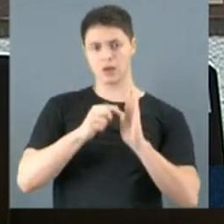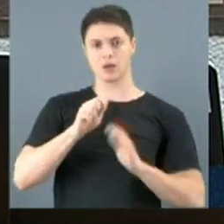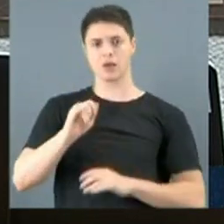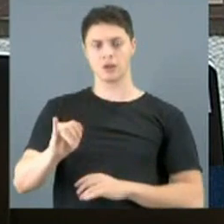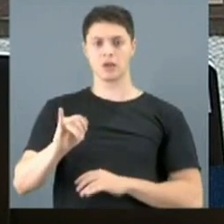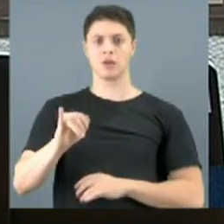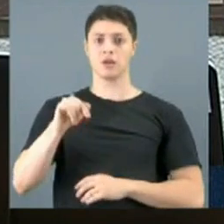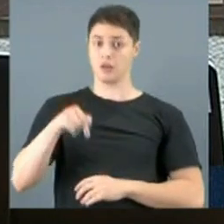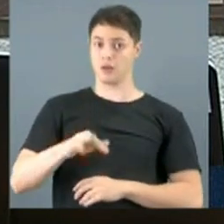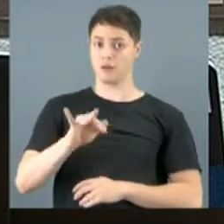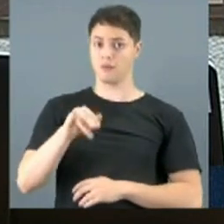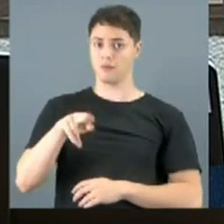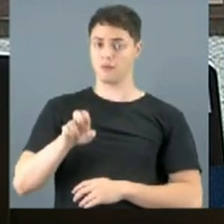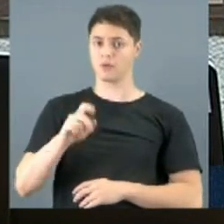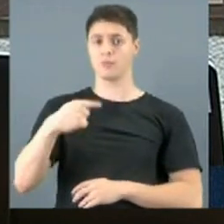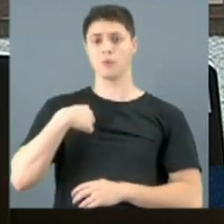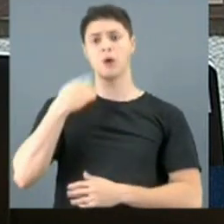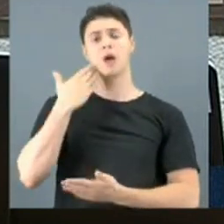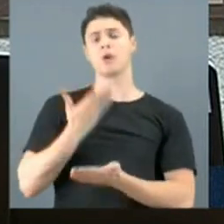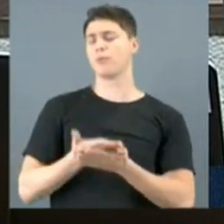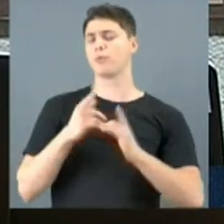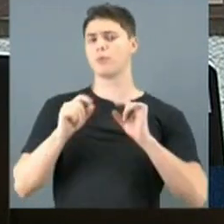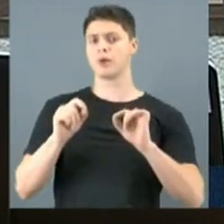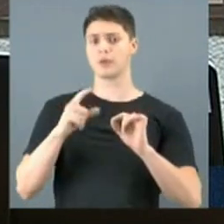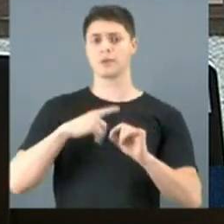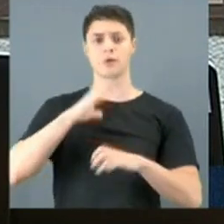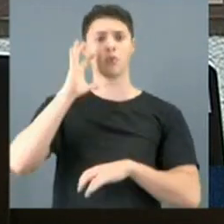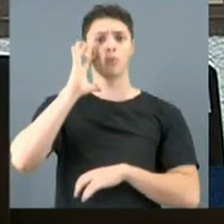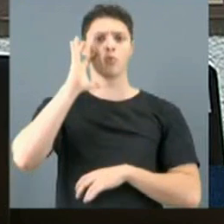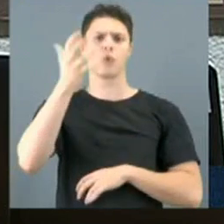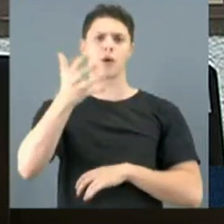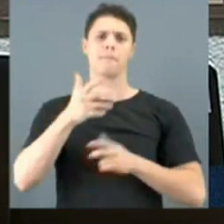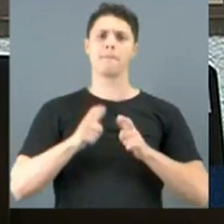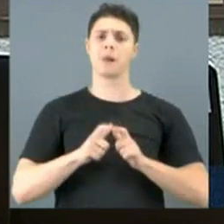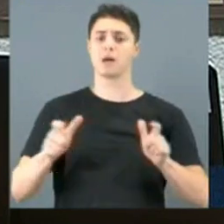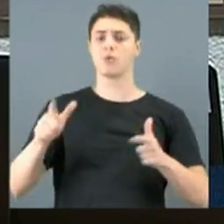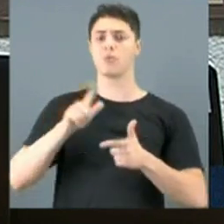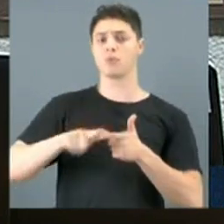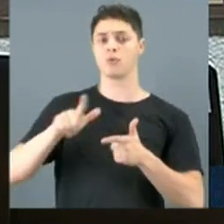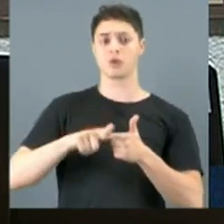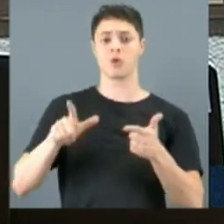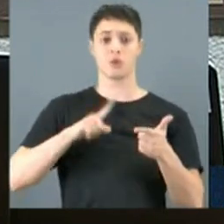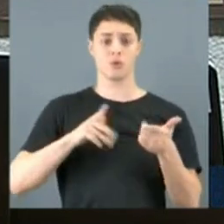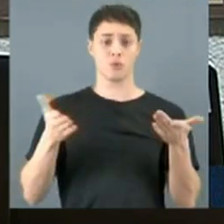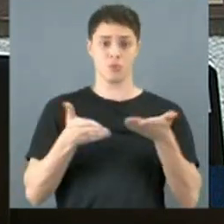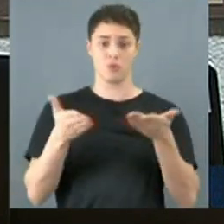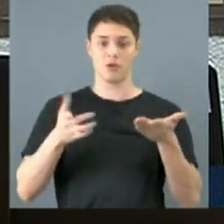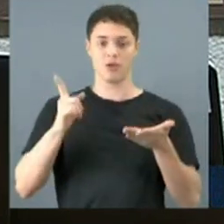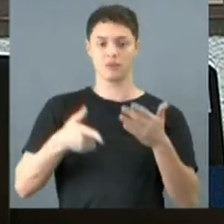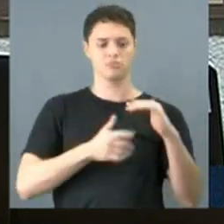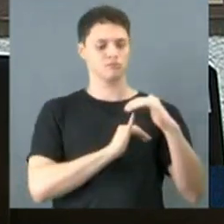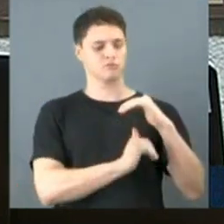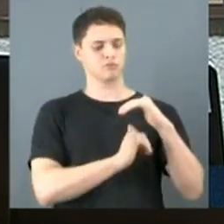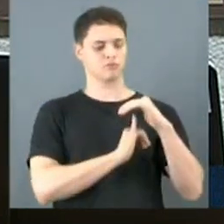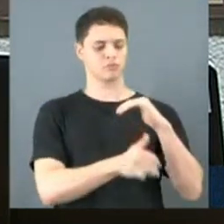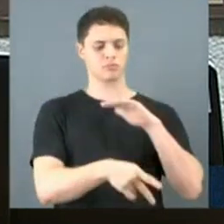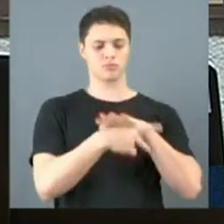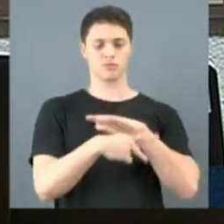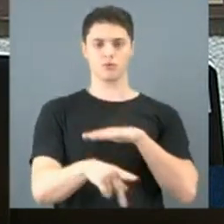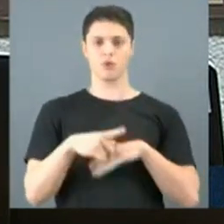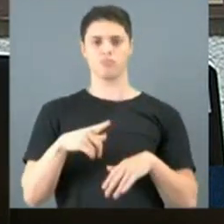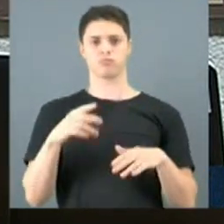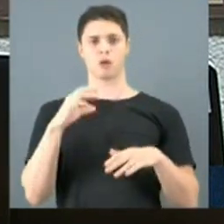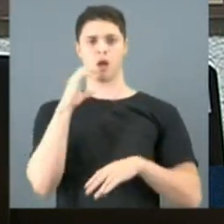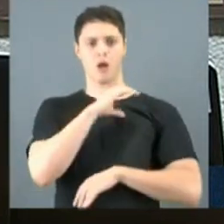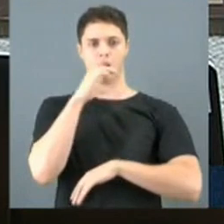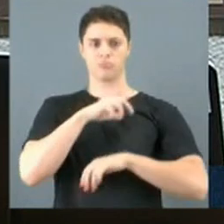gestão, porque eu acredito que a solução de grande parte dos problemas que a gente tem está nas startups, na movimentação rápida das